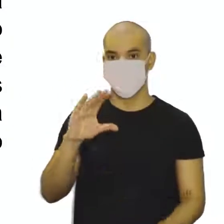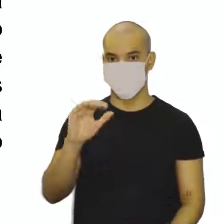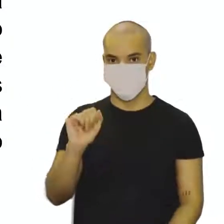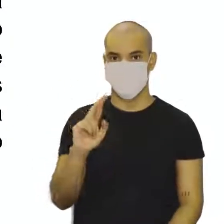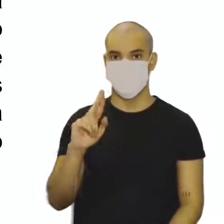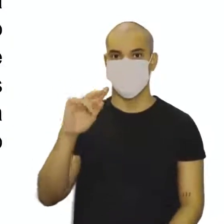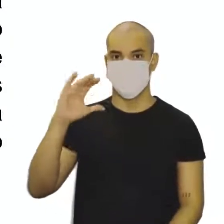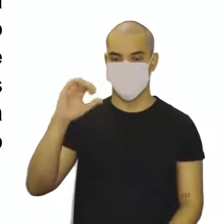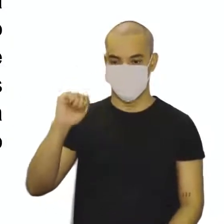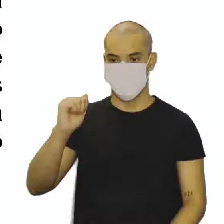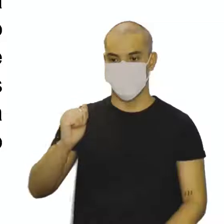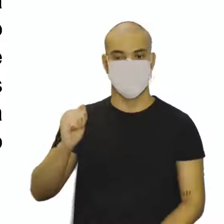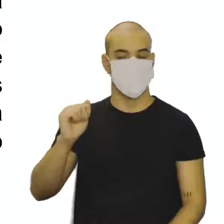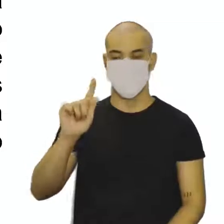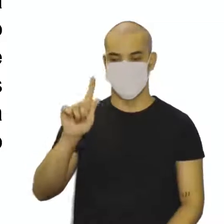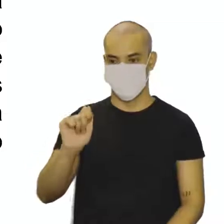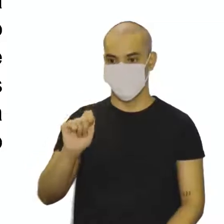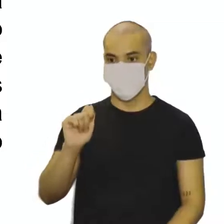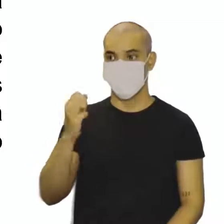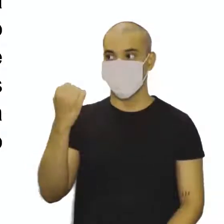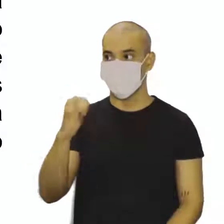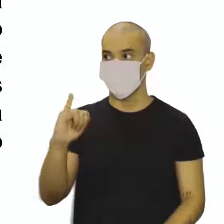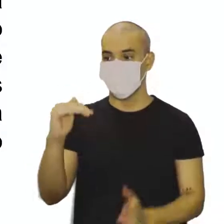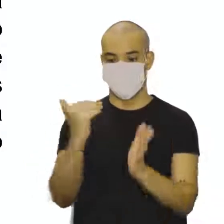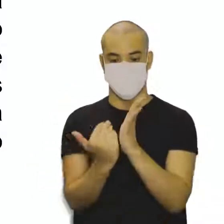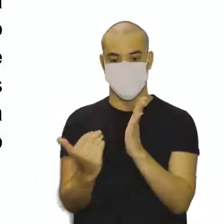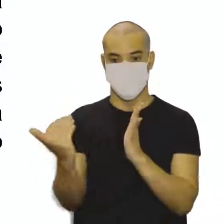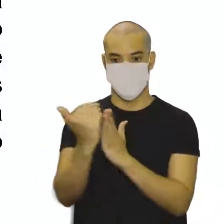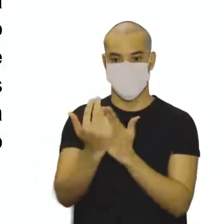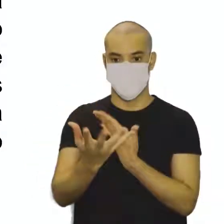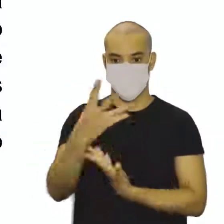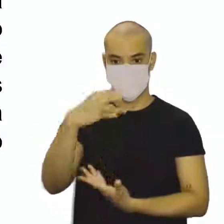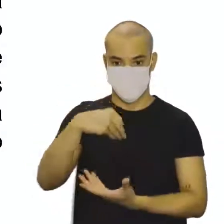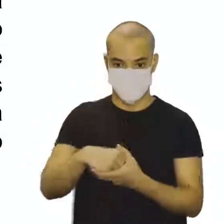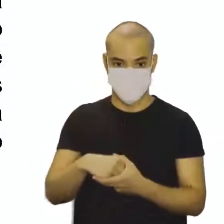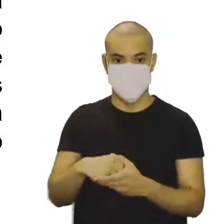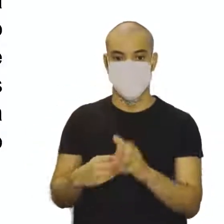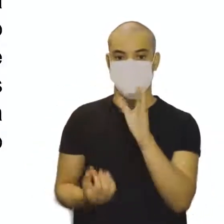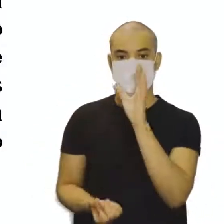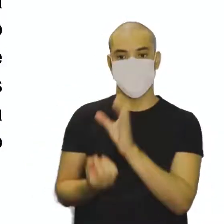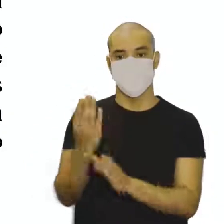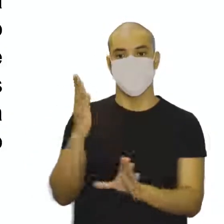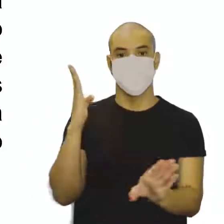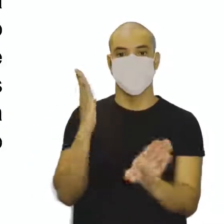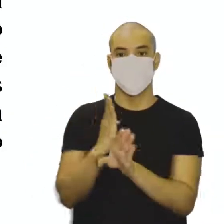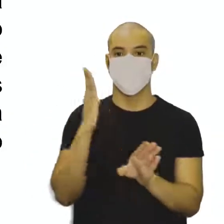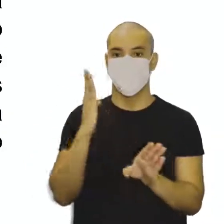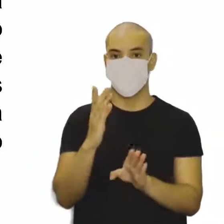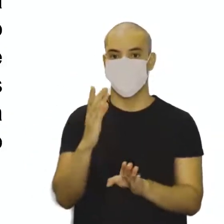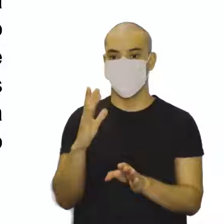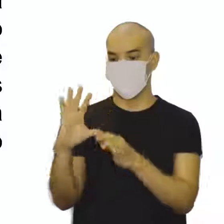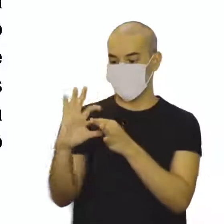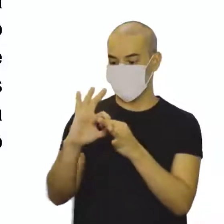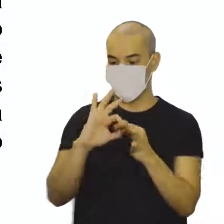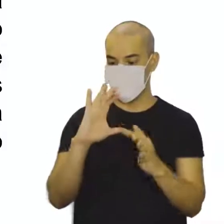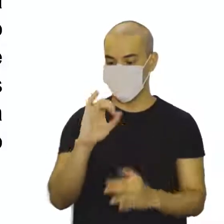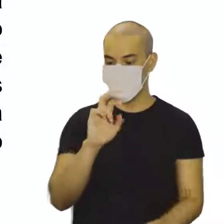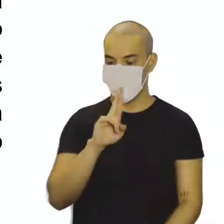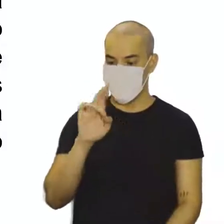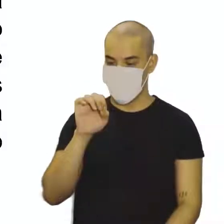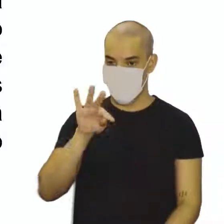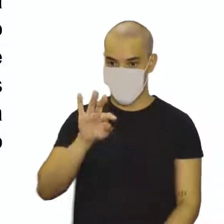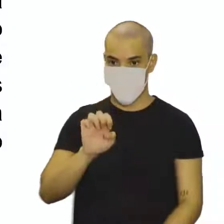indutor, quando ele é submetido num campo magnético formado, pessoal, pela passagem de corrente, ele também